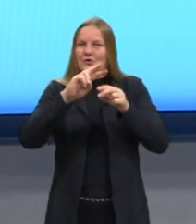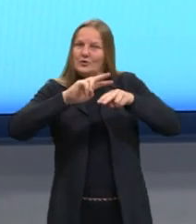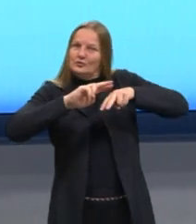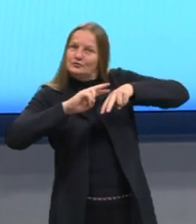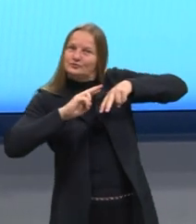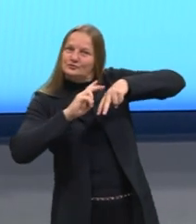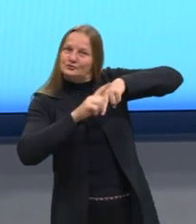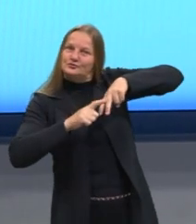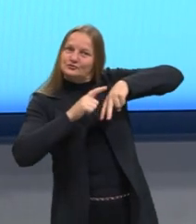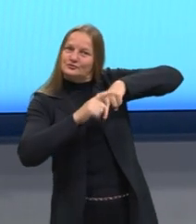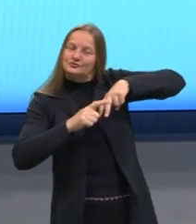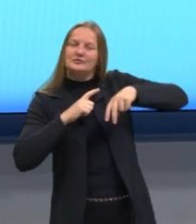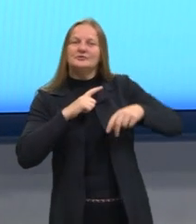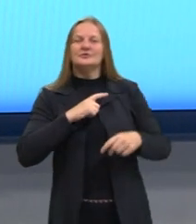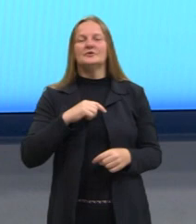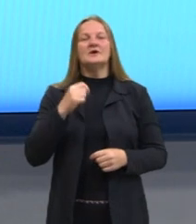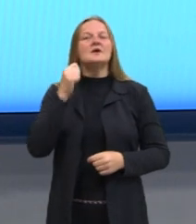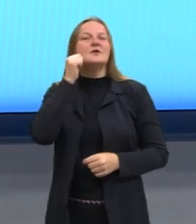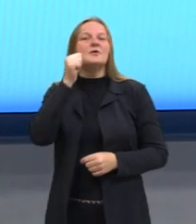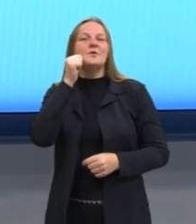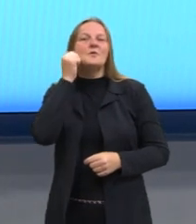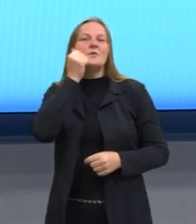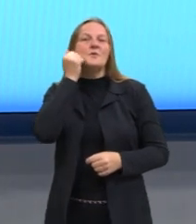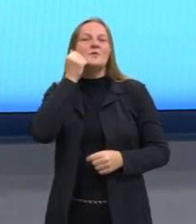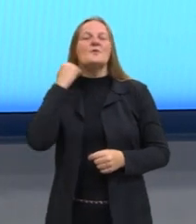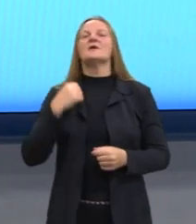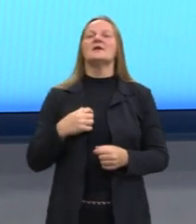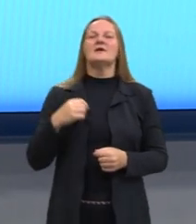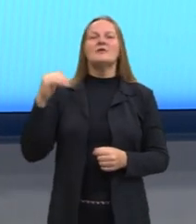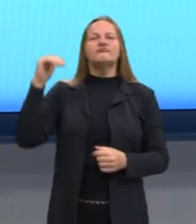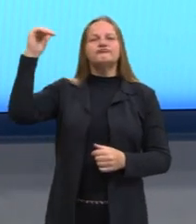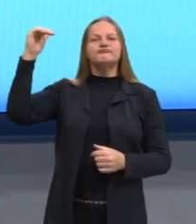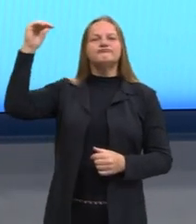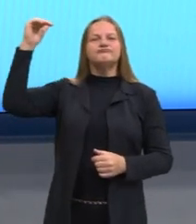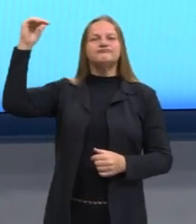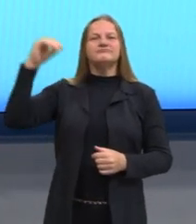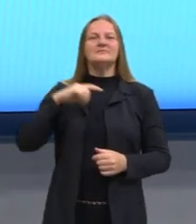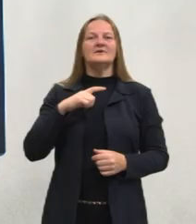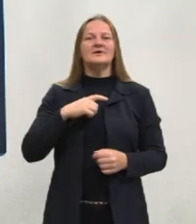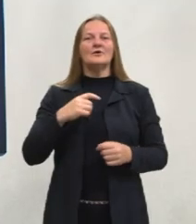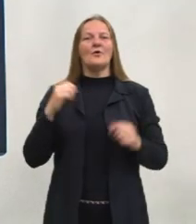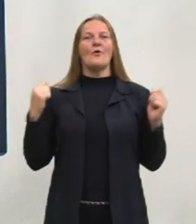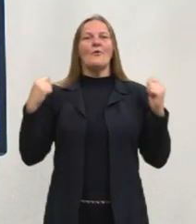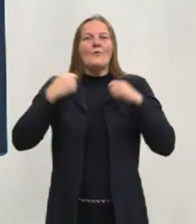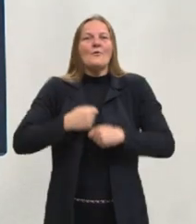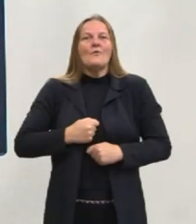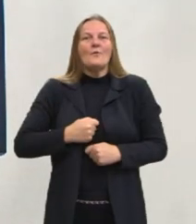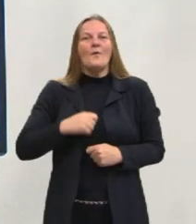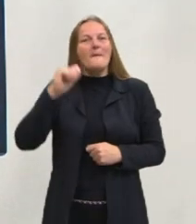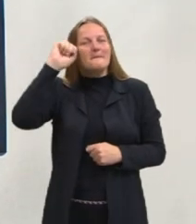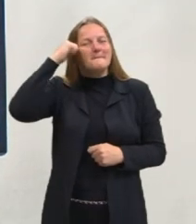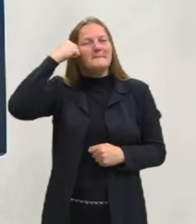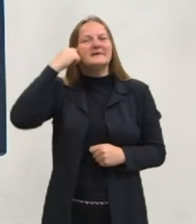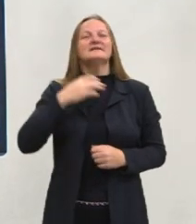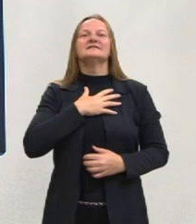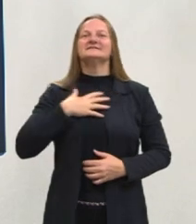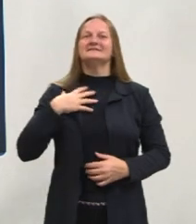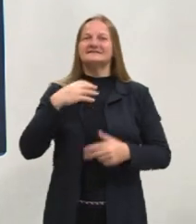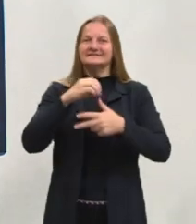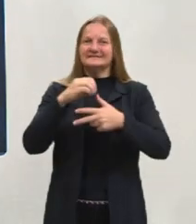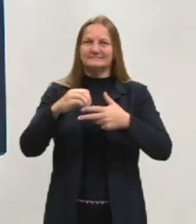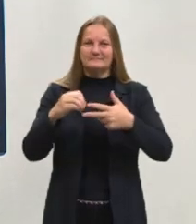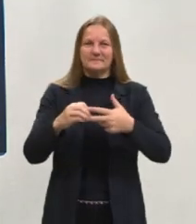cabelos crespos médios tem estatura mediana estou com casaco preto e a camiseta do pré-enem